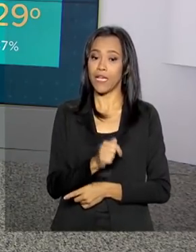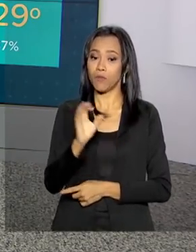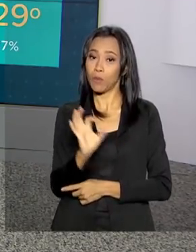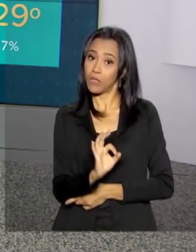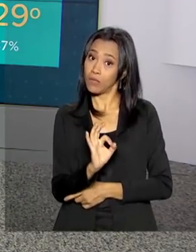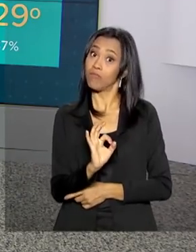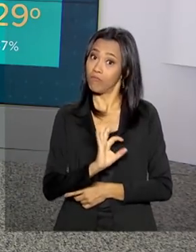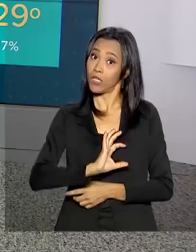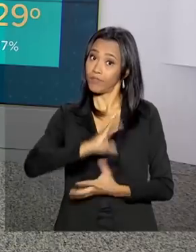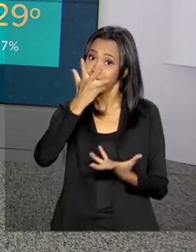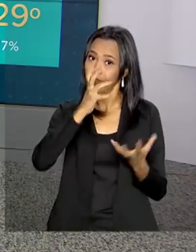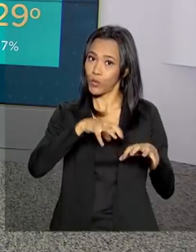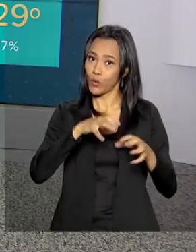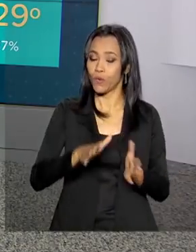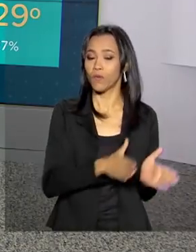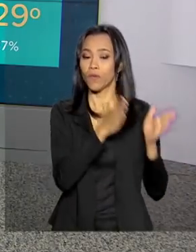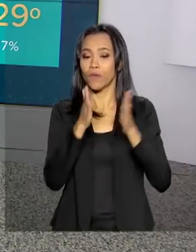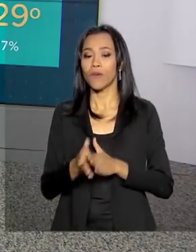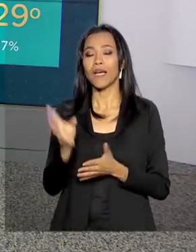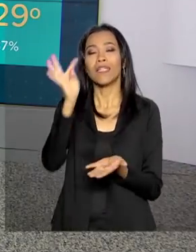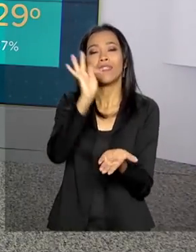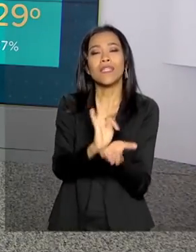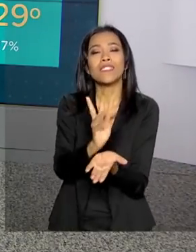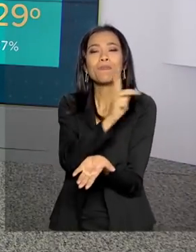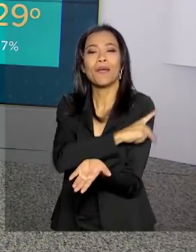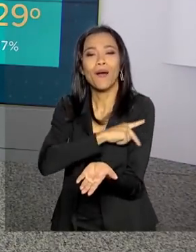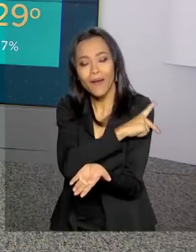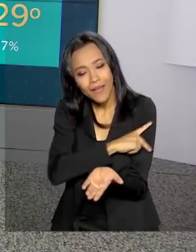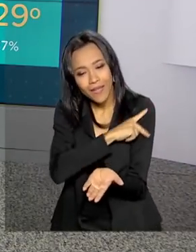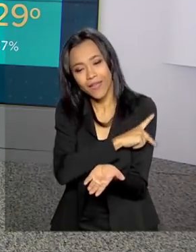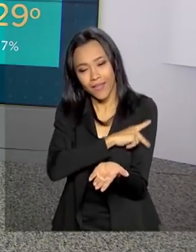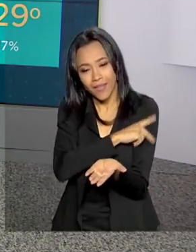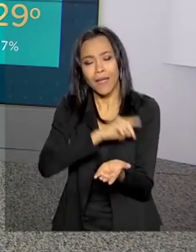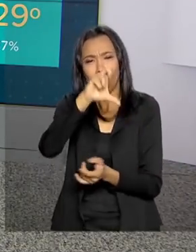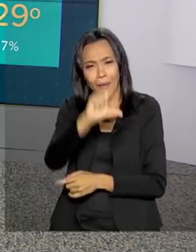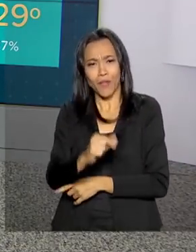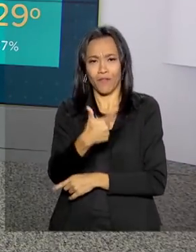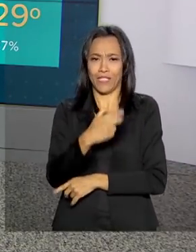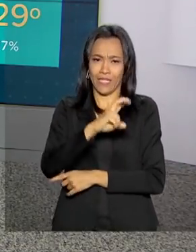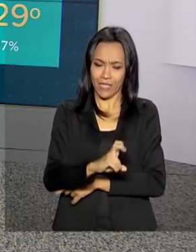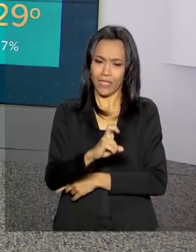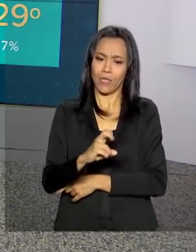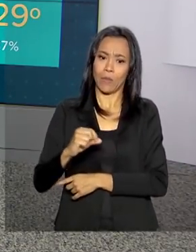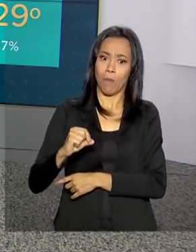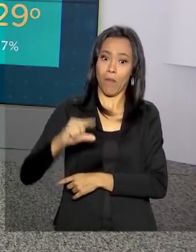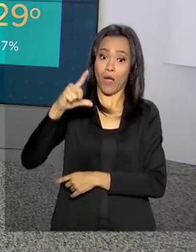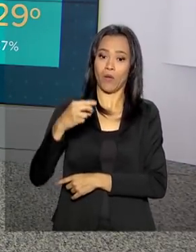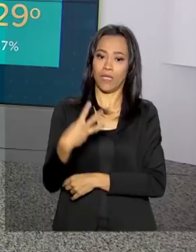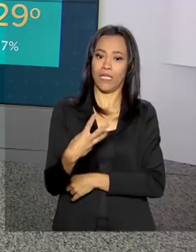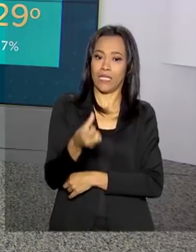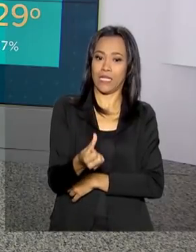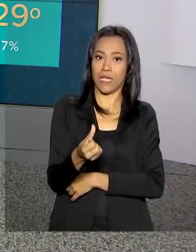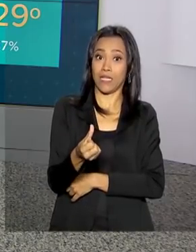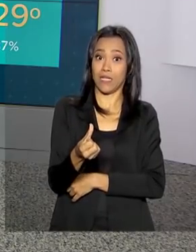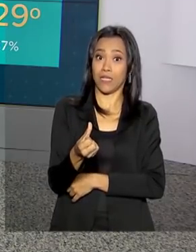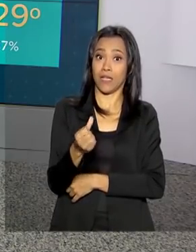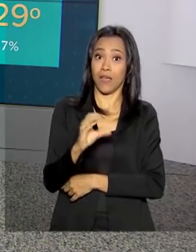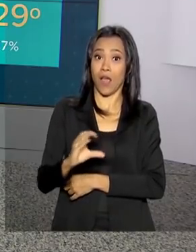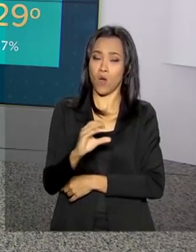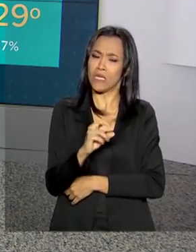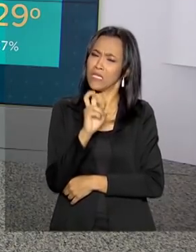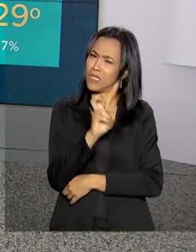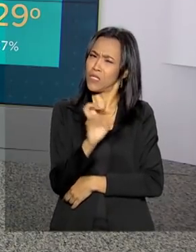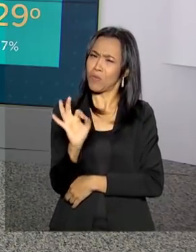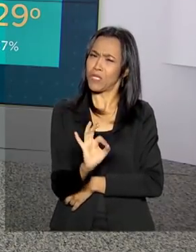possibilidade de chuva em teresina no piauí é mínima de 25 máxima de 36 graus 5 por cento de